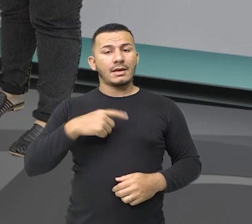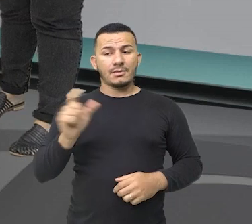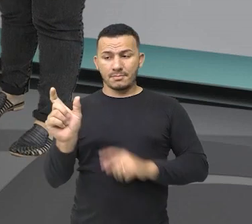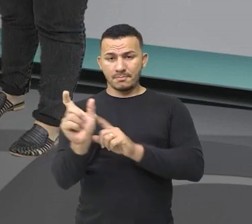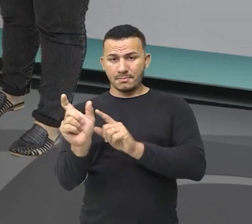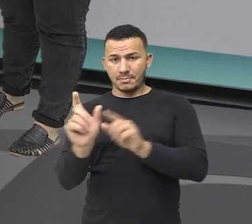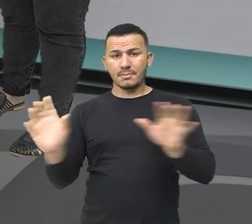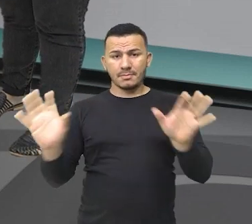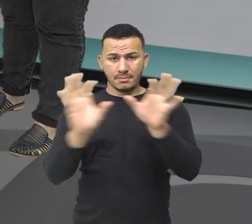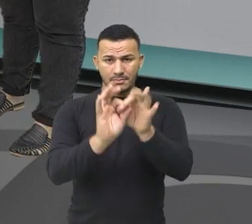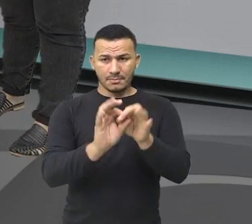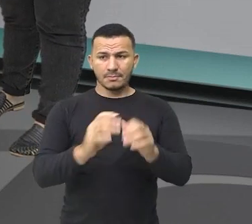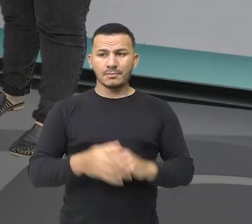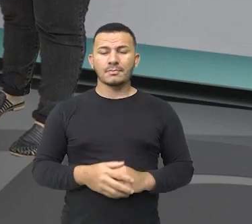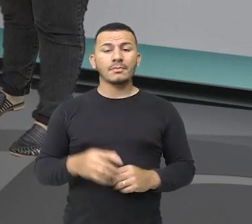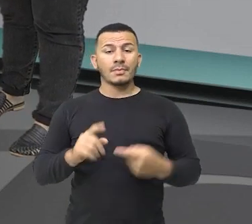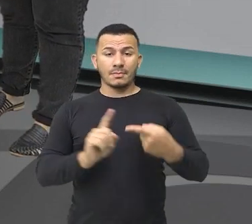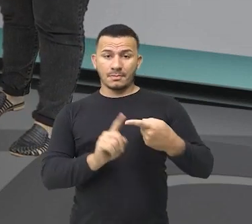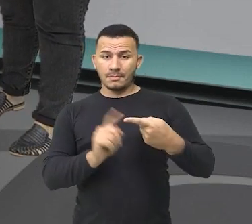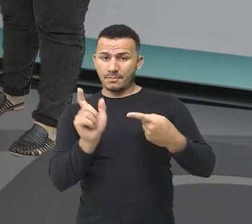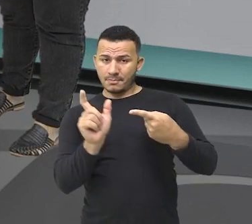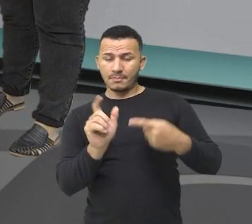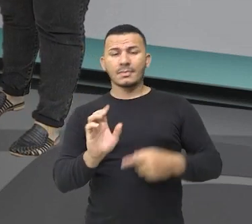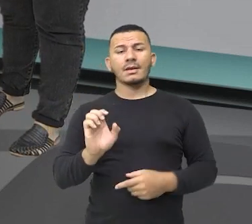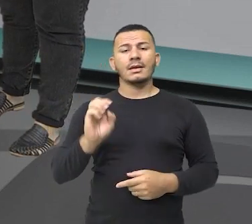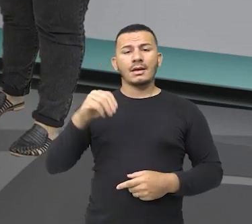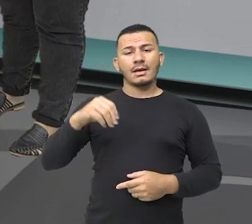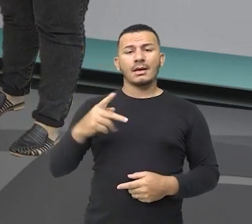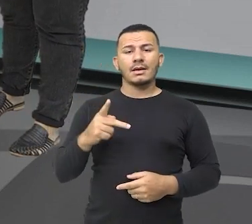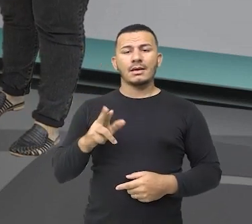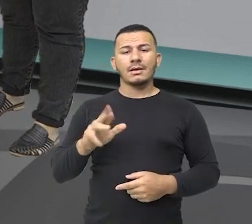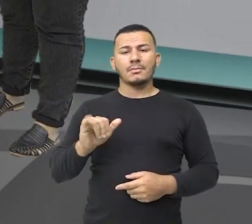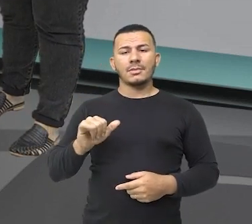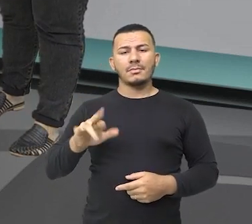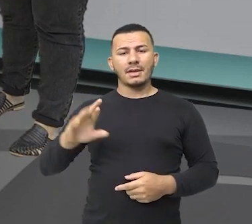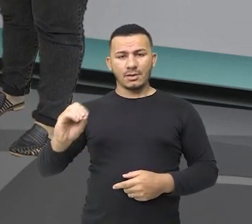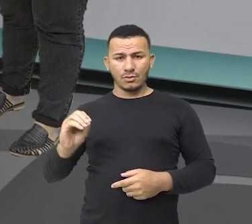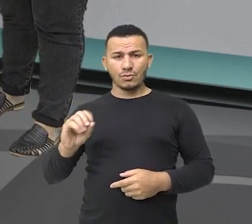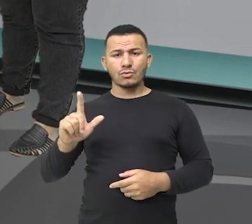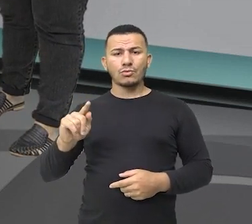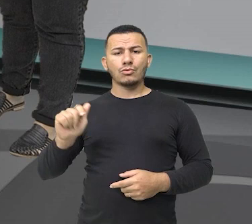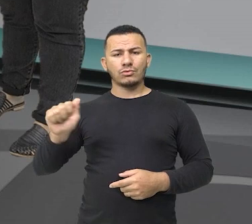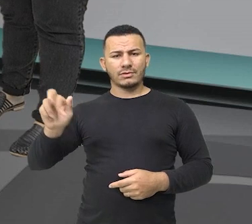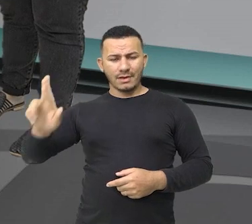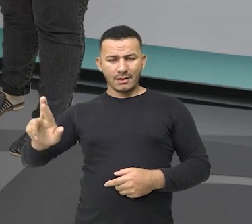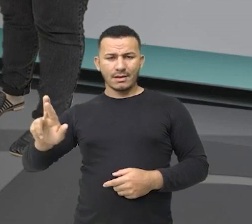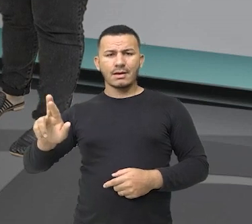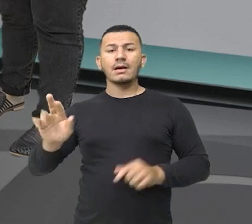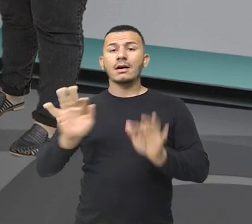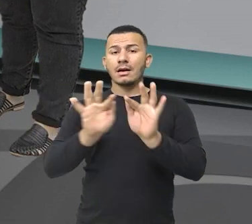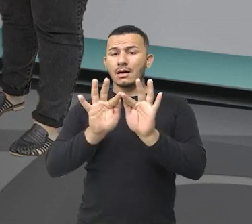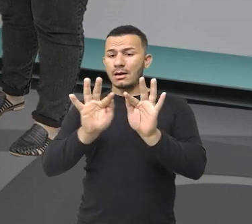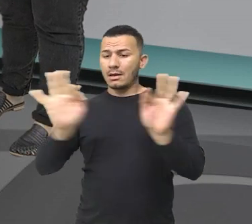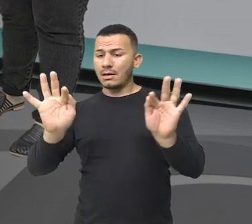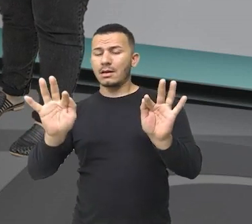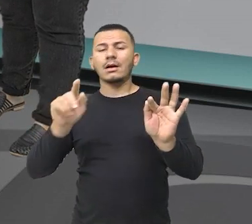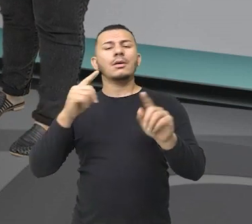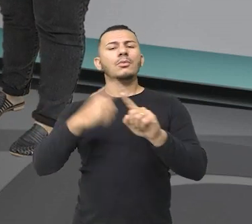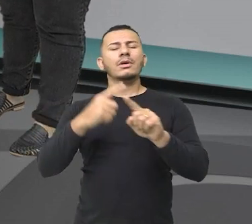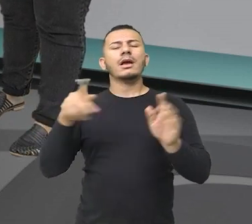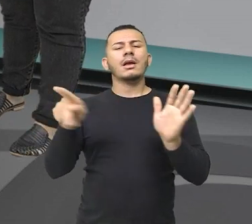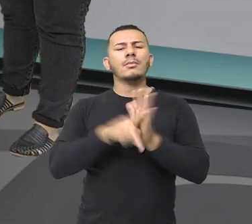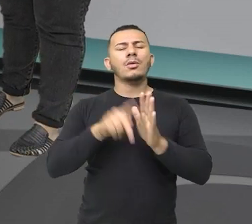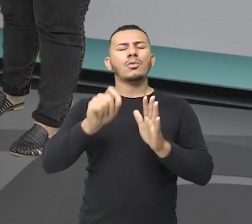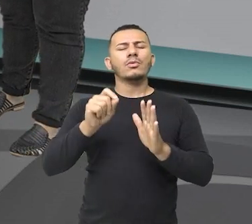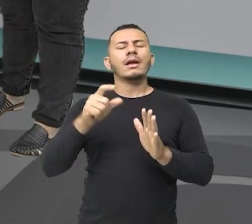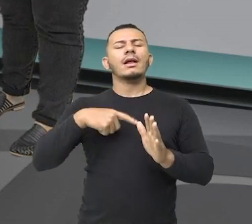em primeiro lugar. E essa conexão é utilizada para gerar o efeito de hierarquia